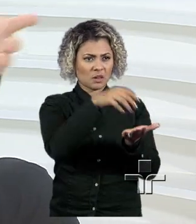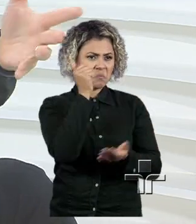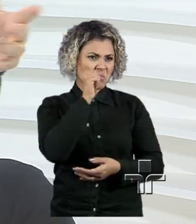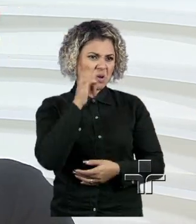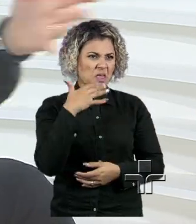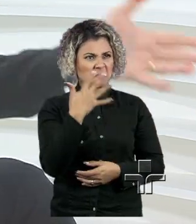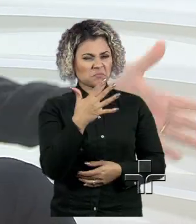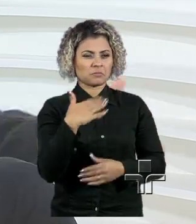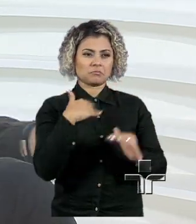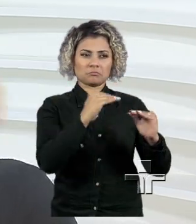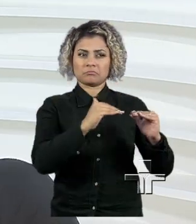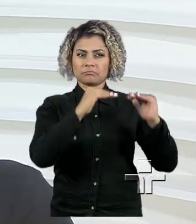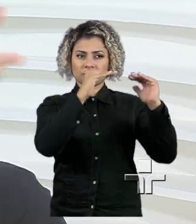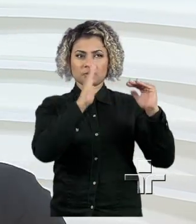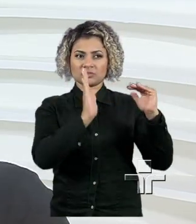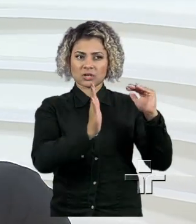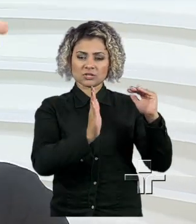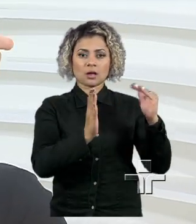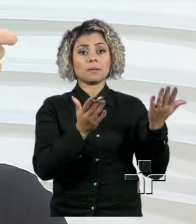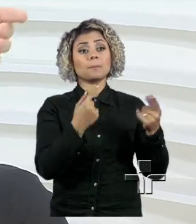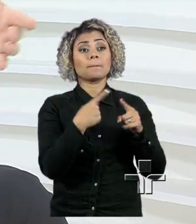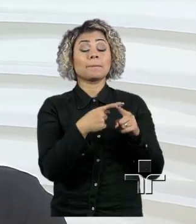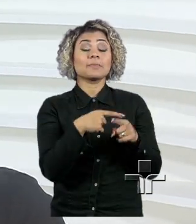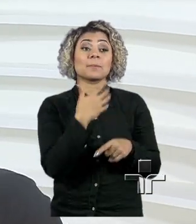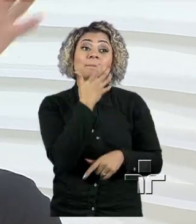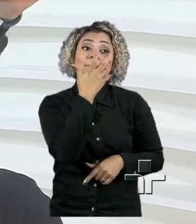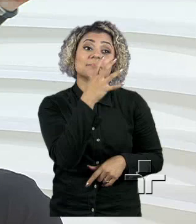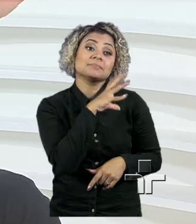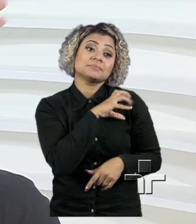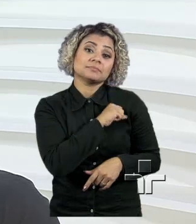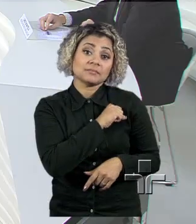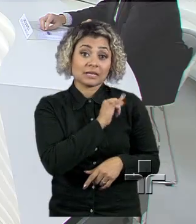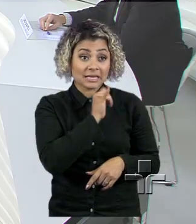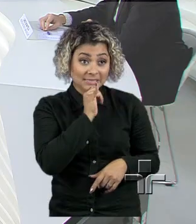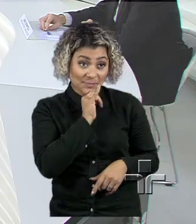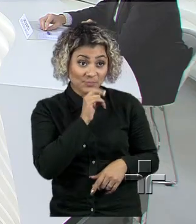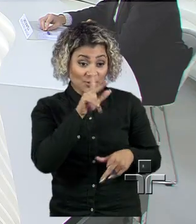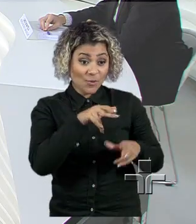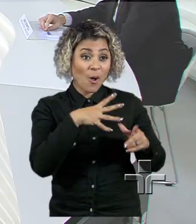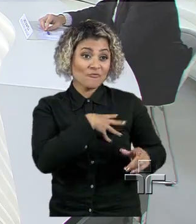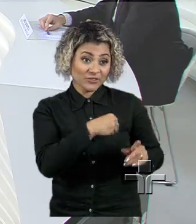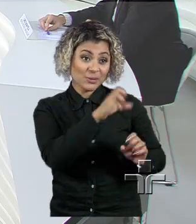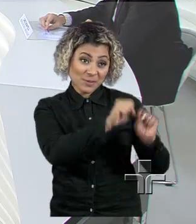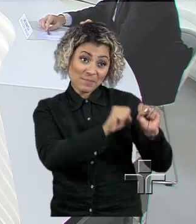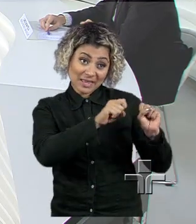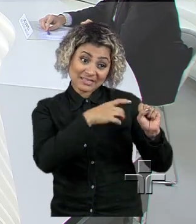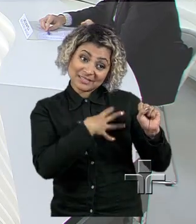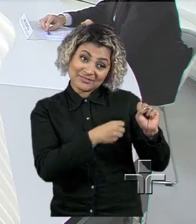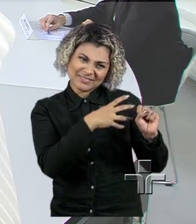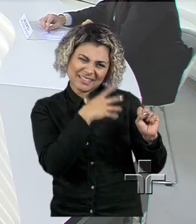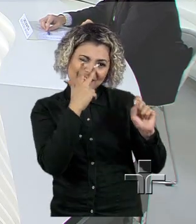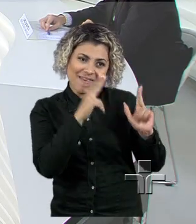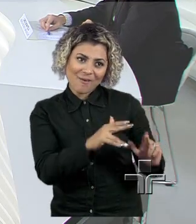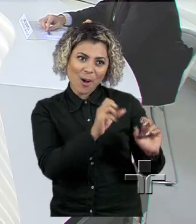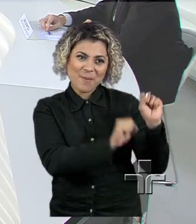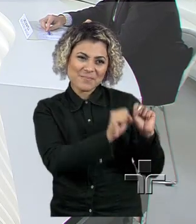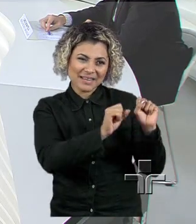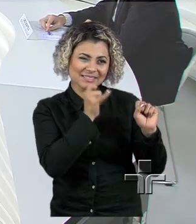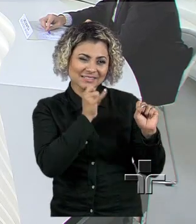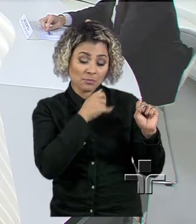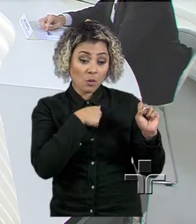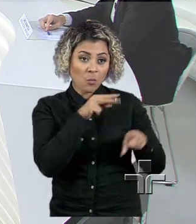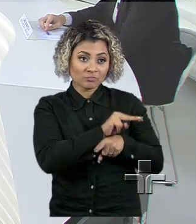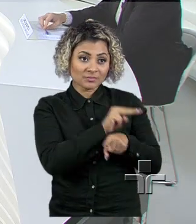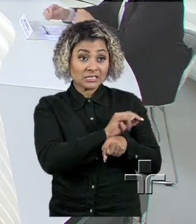de vida, porque é uma outra paixão. Quem ama meu filho, eu amarei. Não é assim, né? Alguém